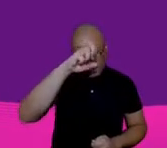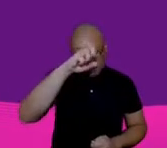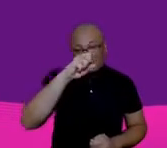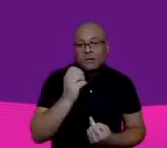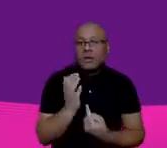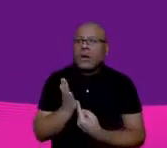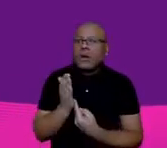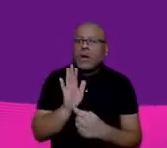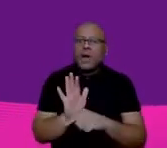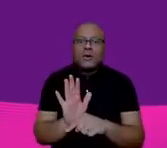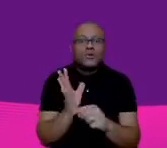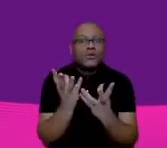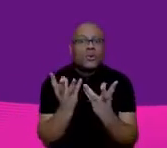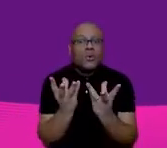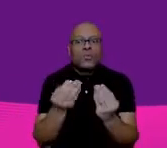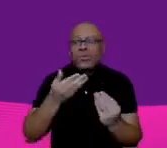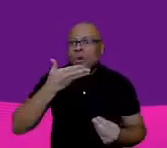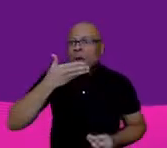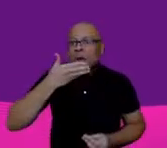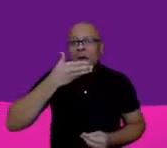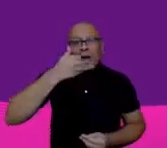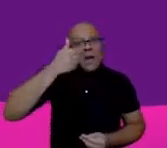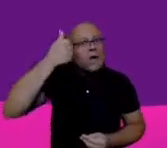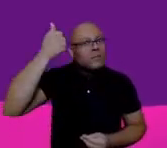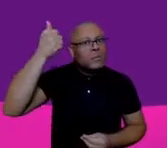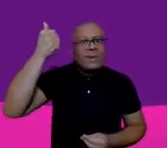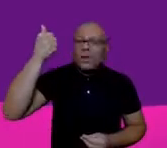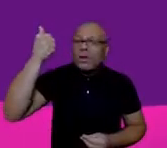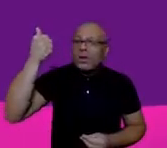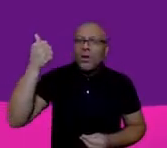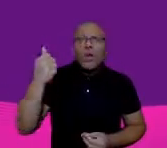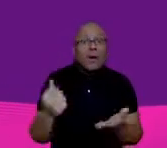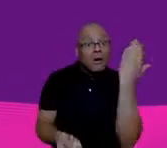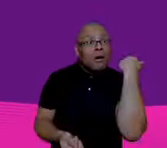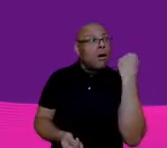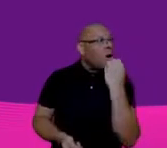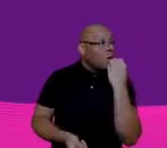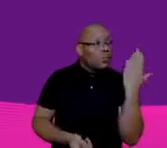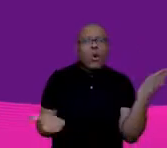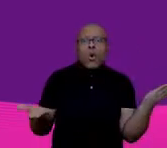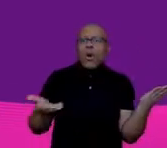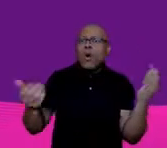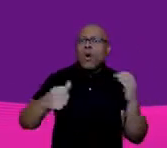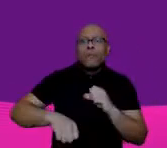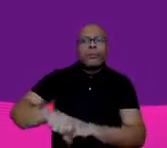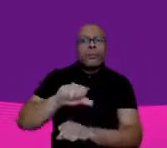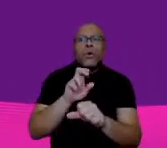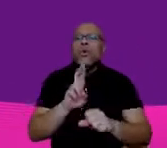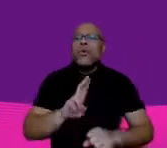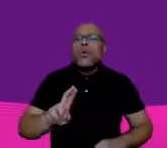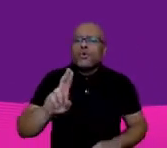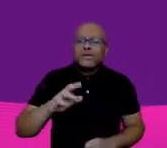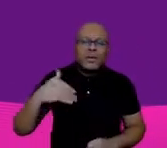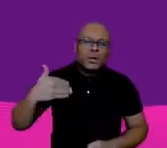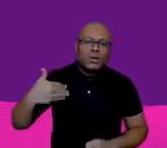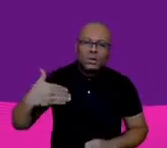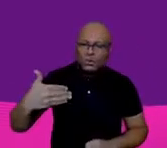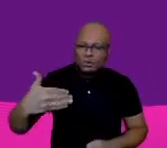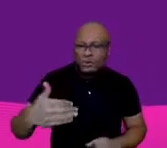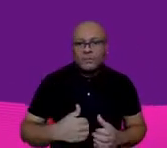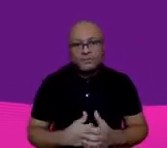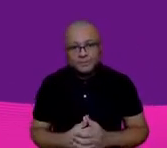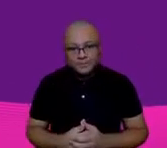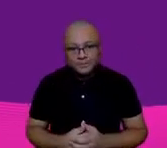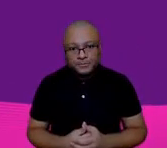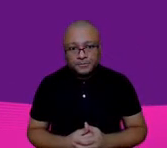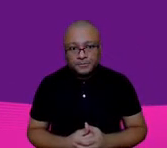muito a melhorar os outcomes, que já eram muito bons. Isso a gente já utiliza isso no dia a dia. O centro, gente,